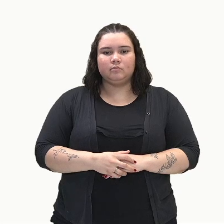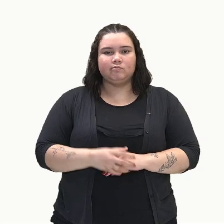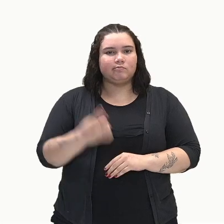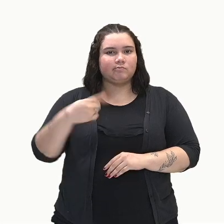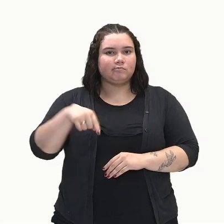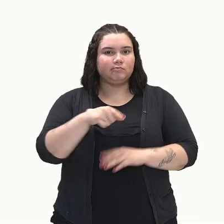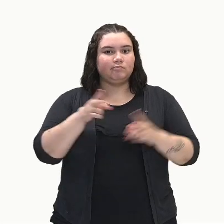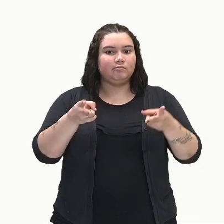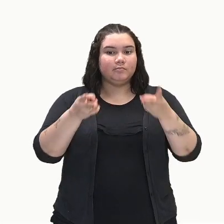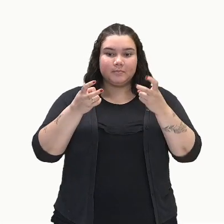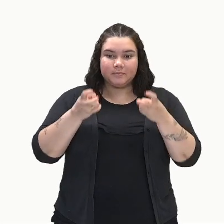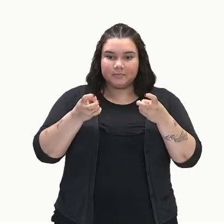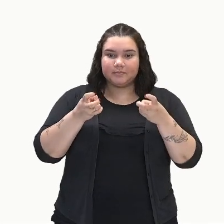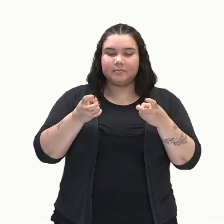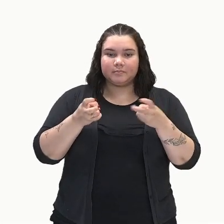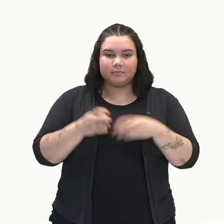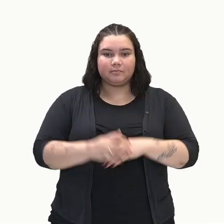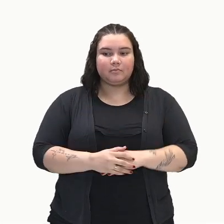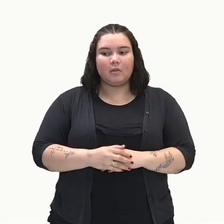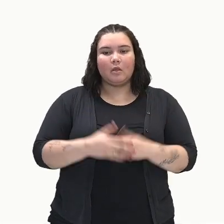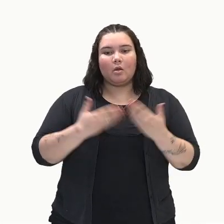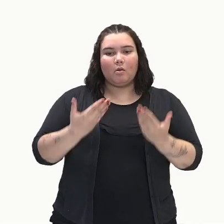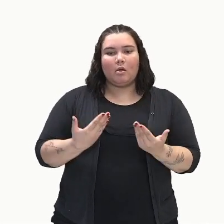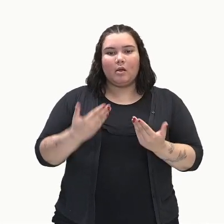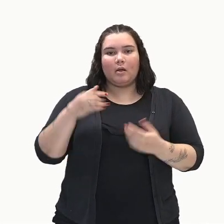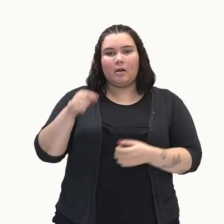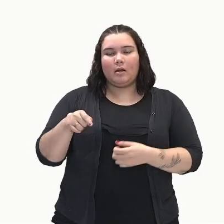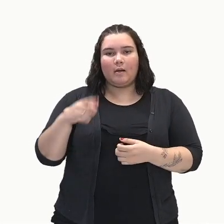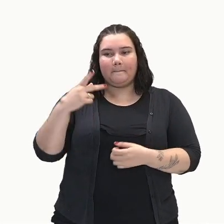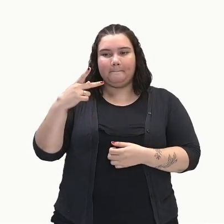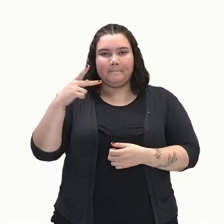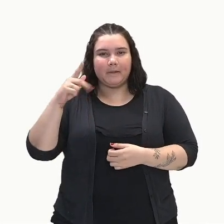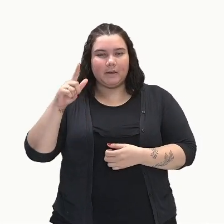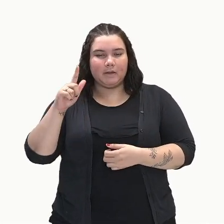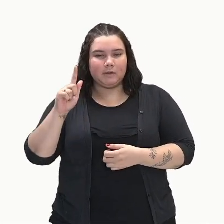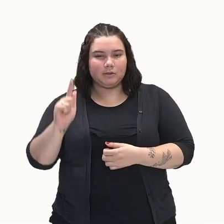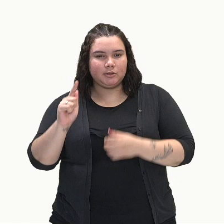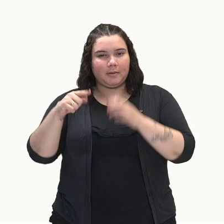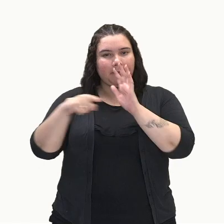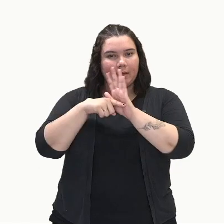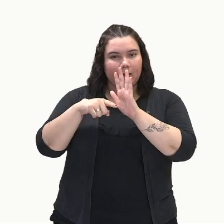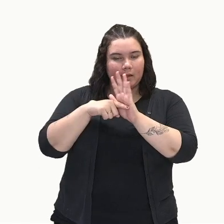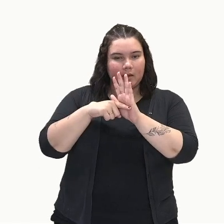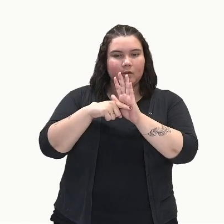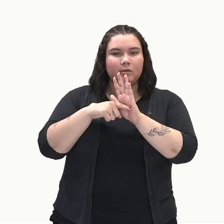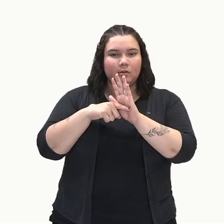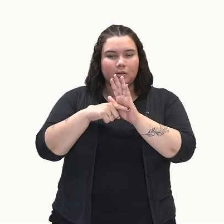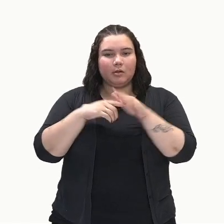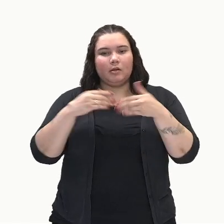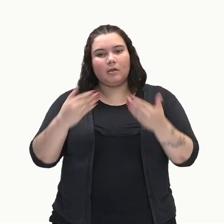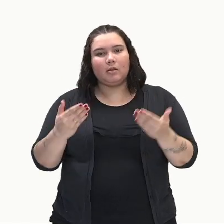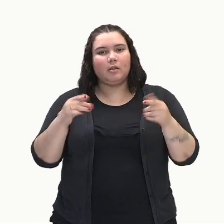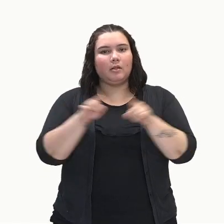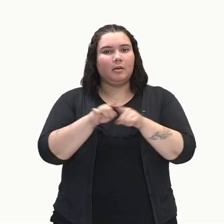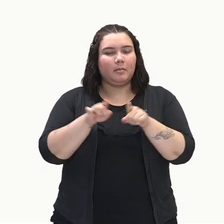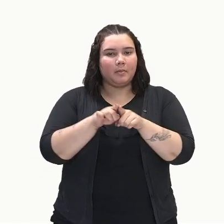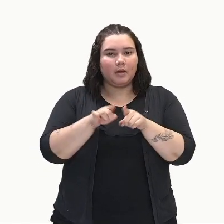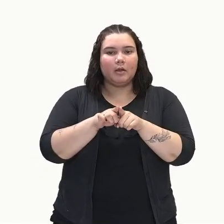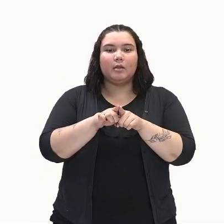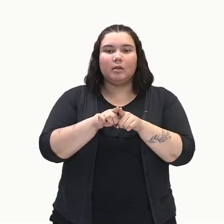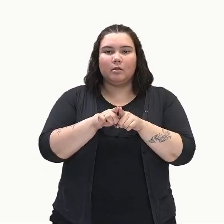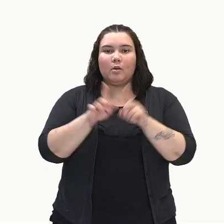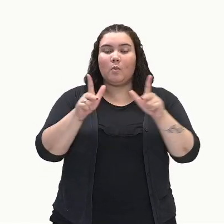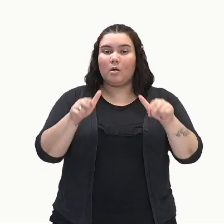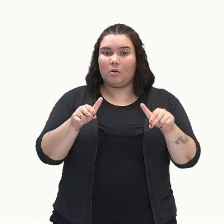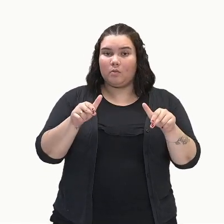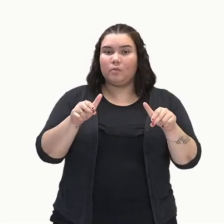né? Assim como na PG, que a gente subtraía, a gente vai usar a mesma lógica aqui.